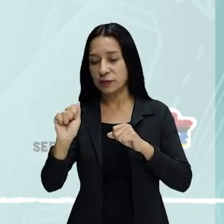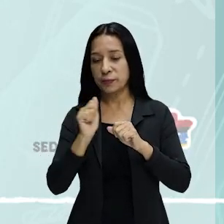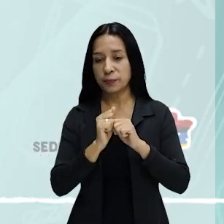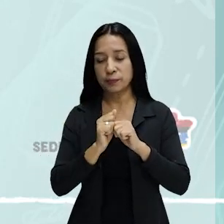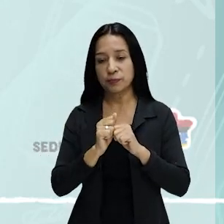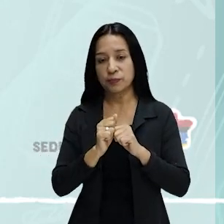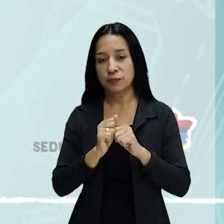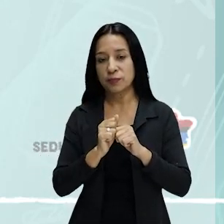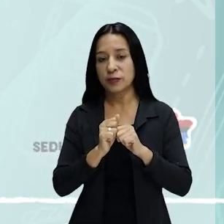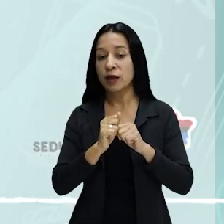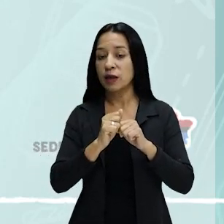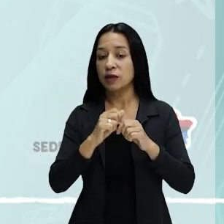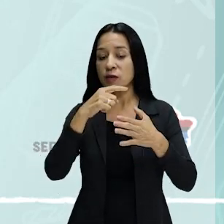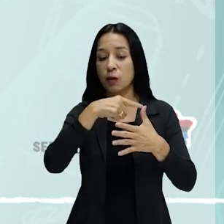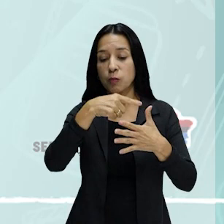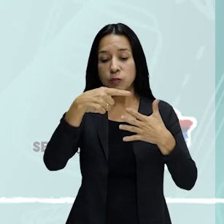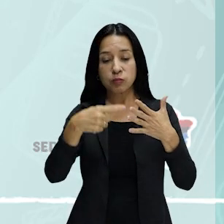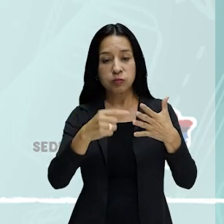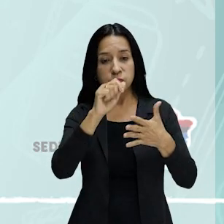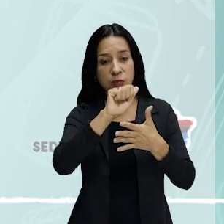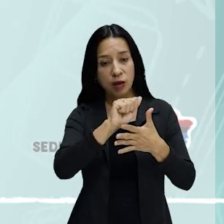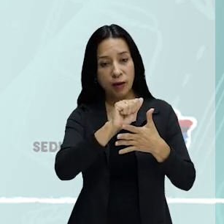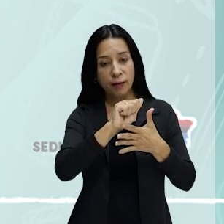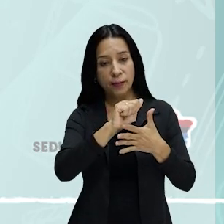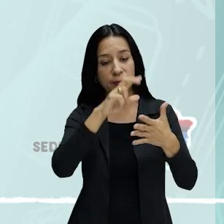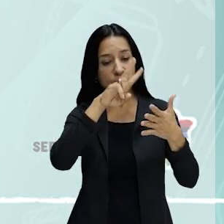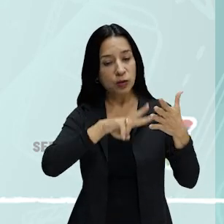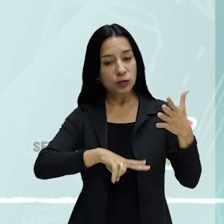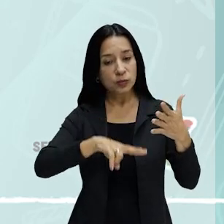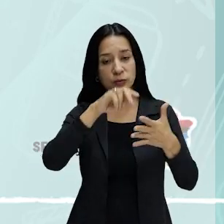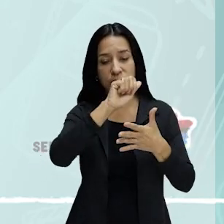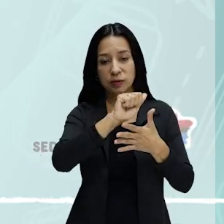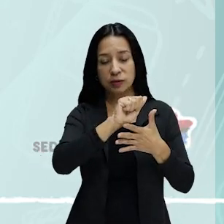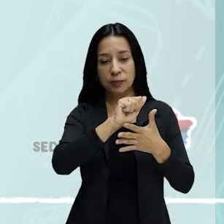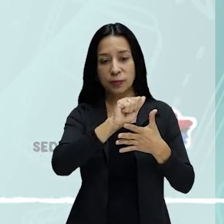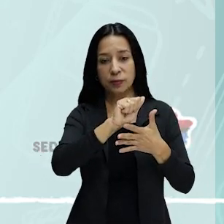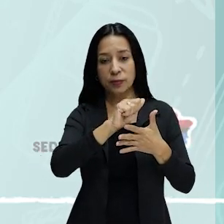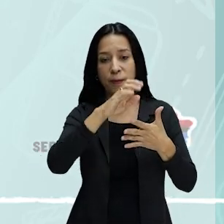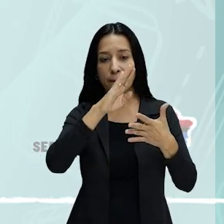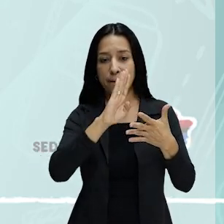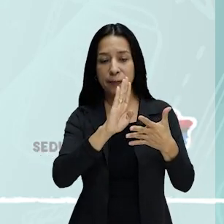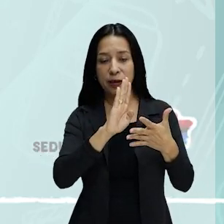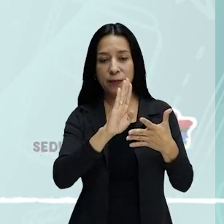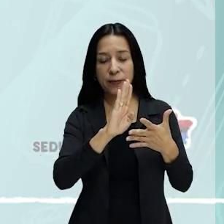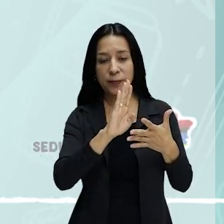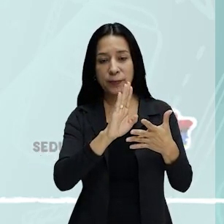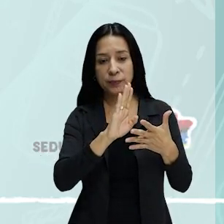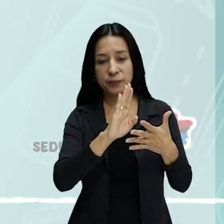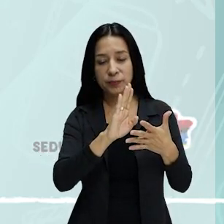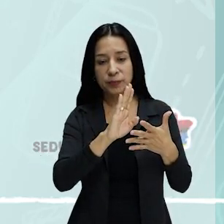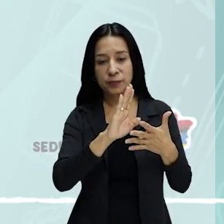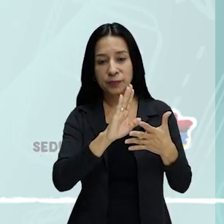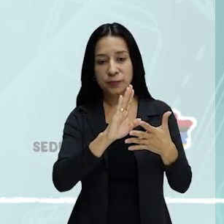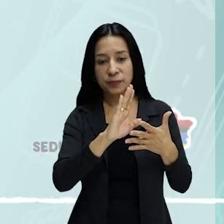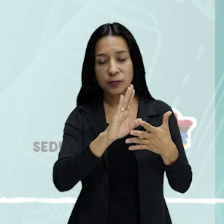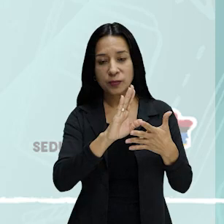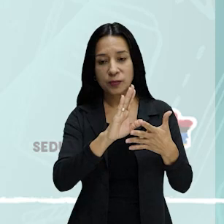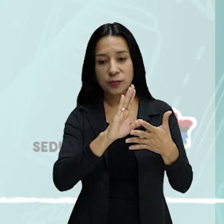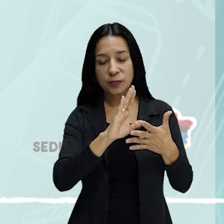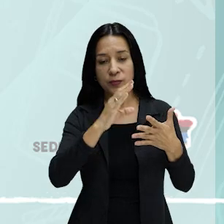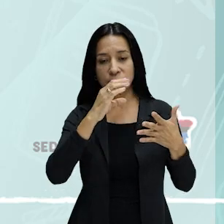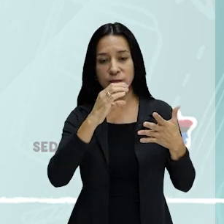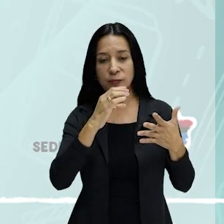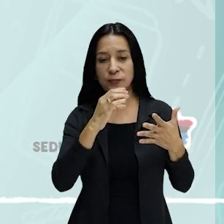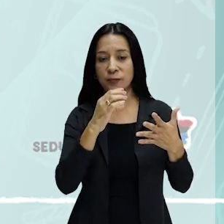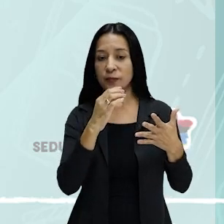carro hoje. Letra B. Fizemos a consulta conforme a solicitação